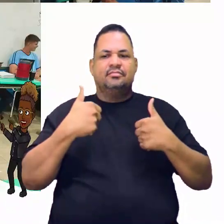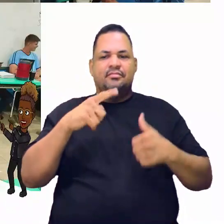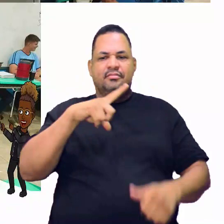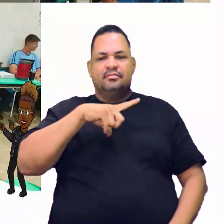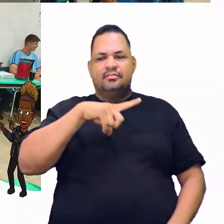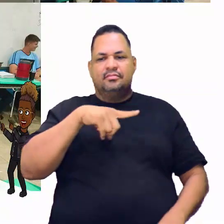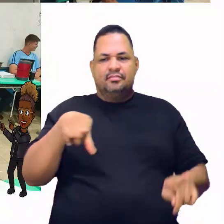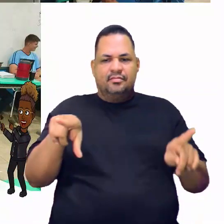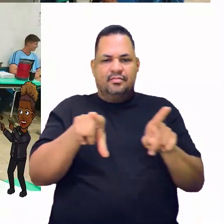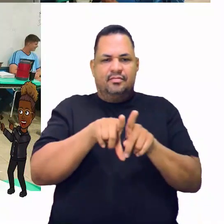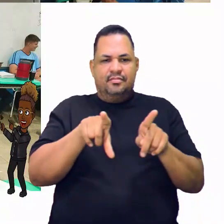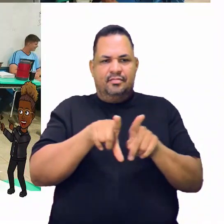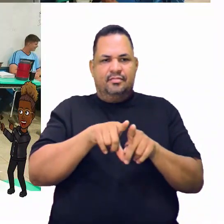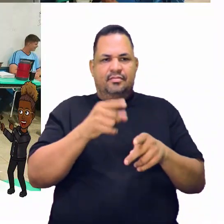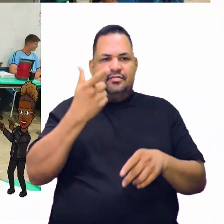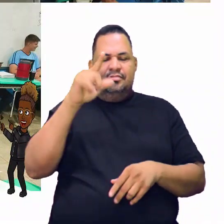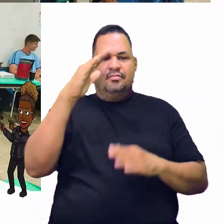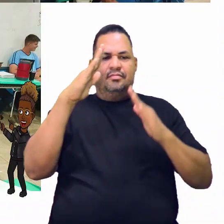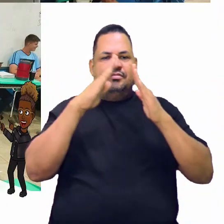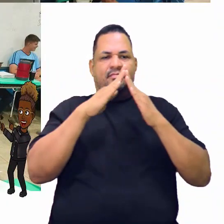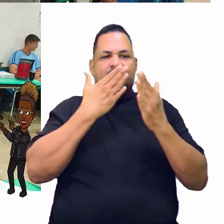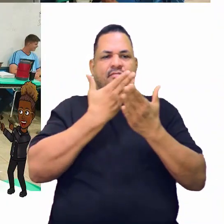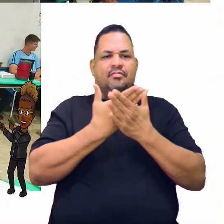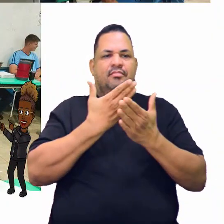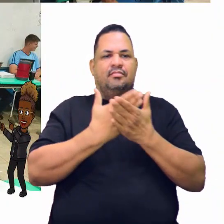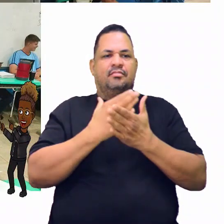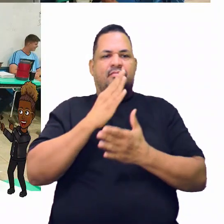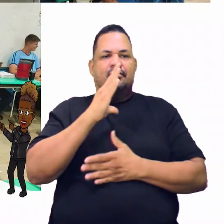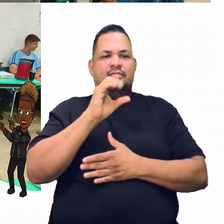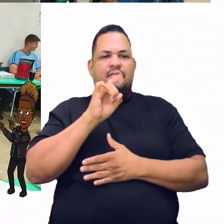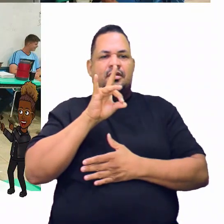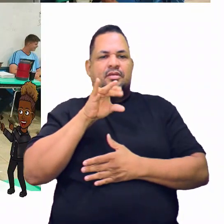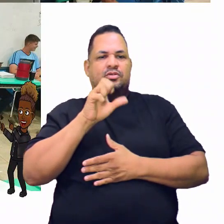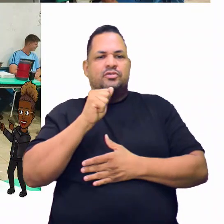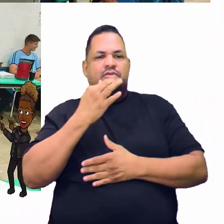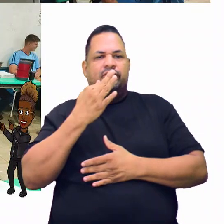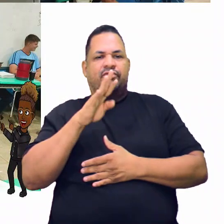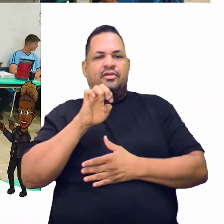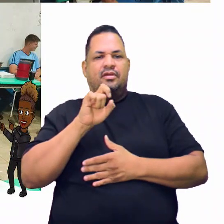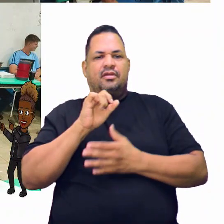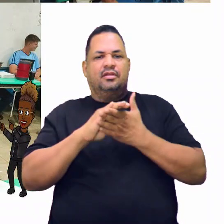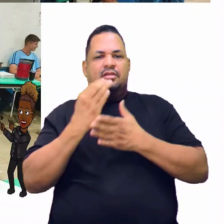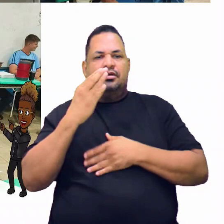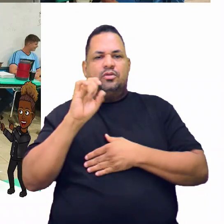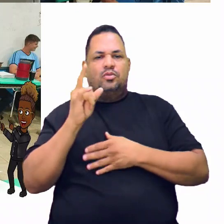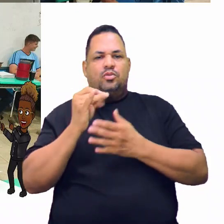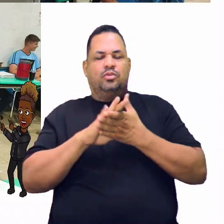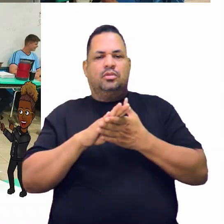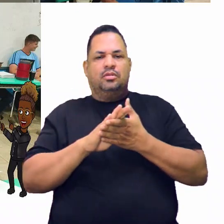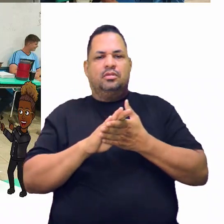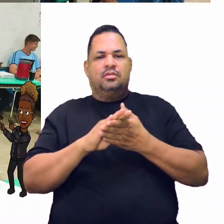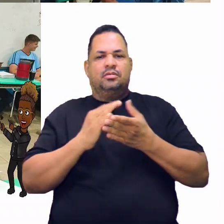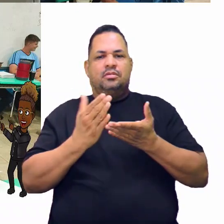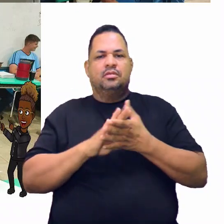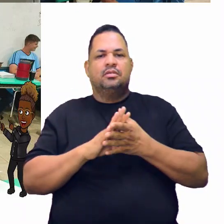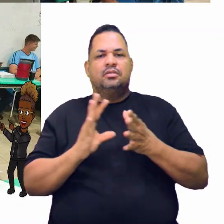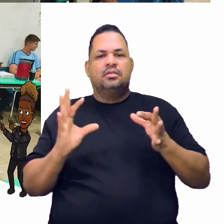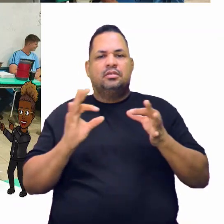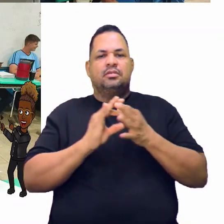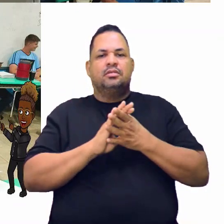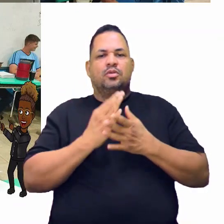Temos também aqui, ó, mais outra escola, a Escola Celso Ferreira da Cunha, Extensão Cruzeiro do Norte, professor